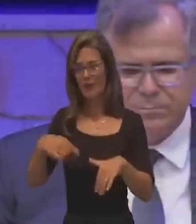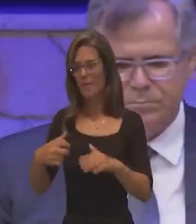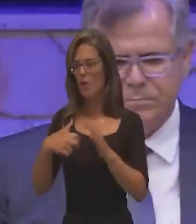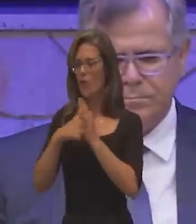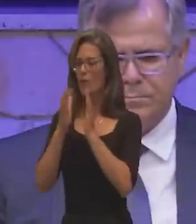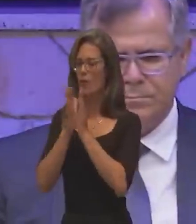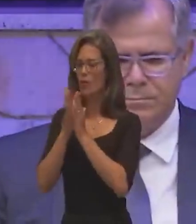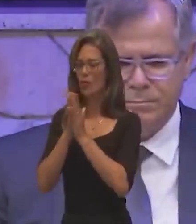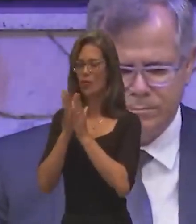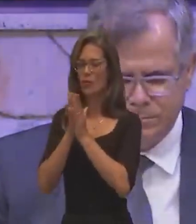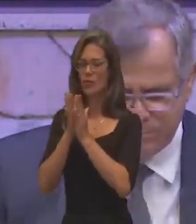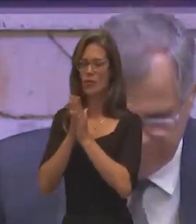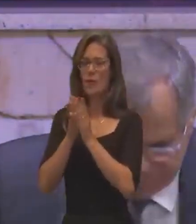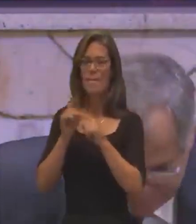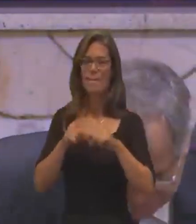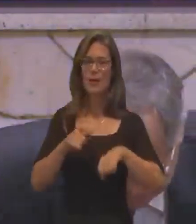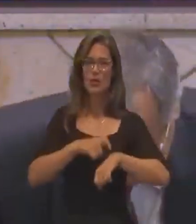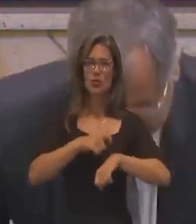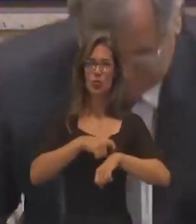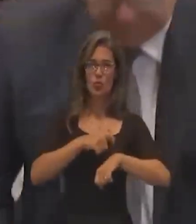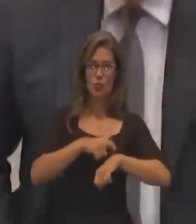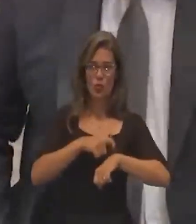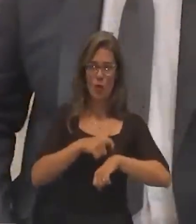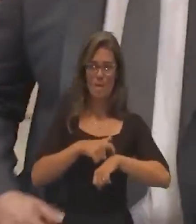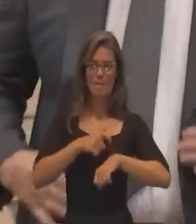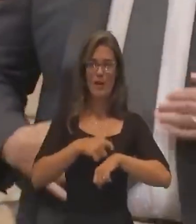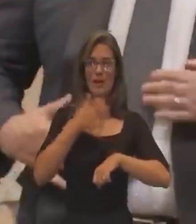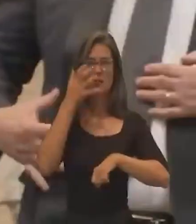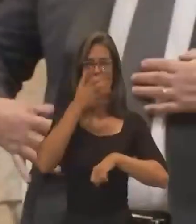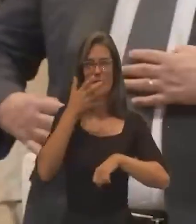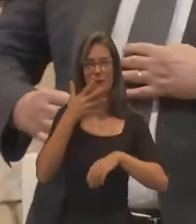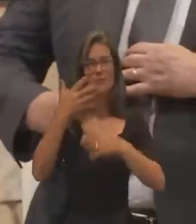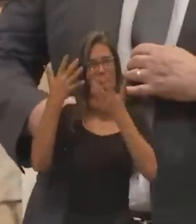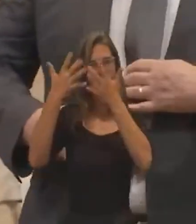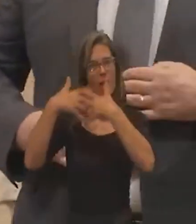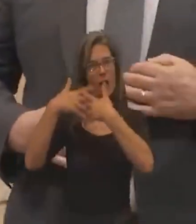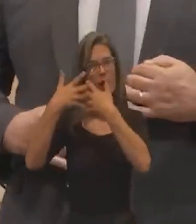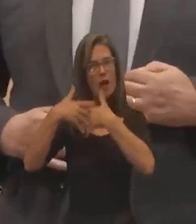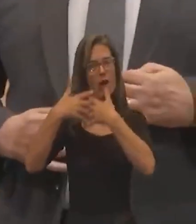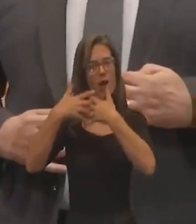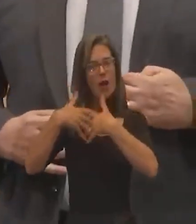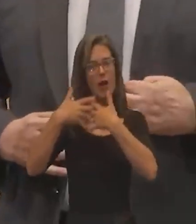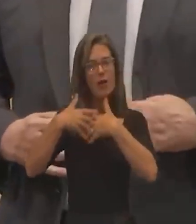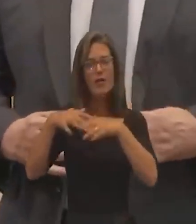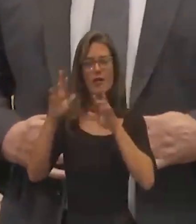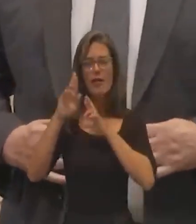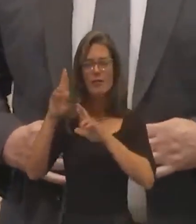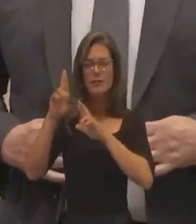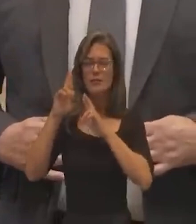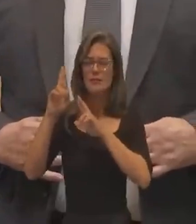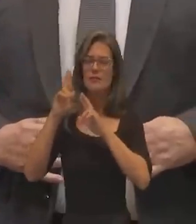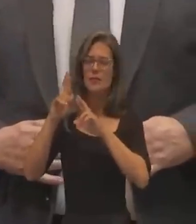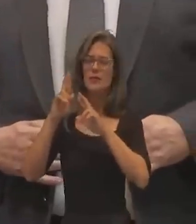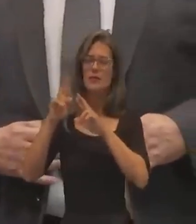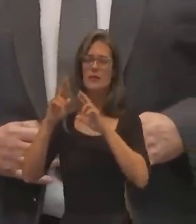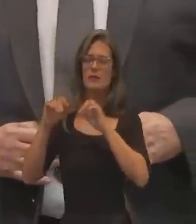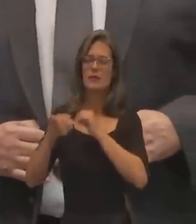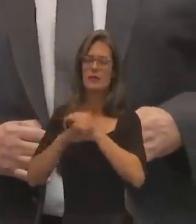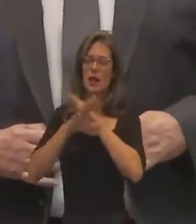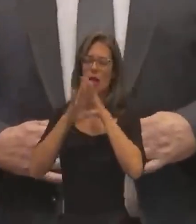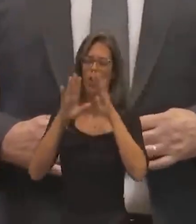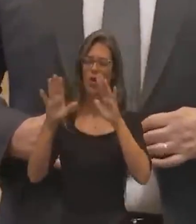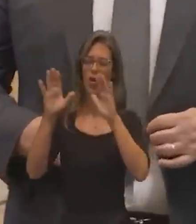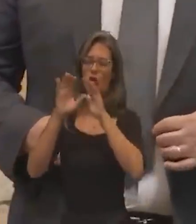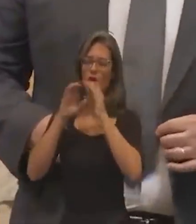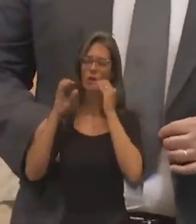Enquanto nós cantamos, vamos refletir na nossa vida, vamos refletir nessa expectativa, essa esperança gloriosa